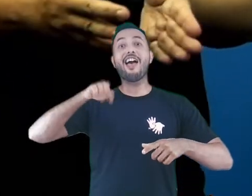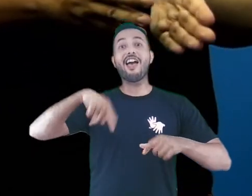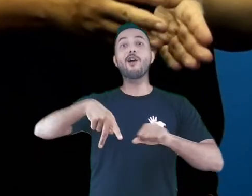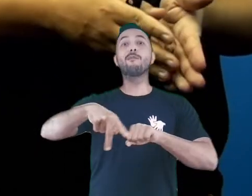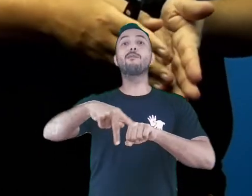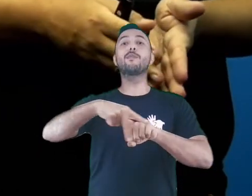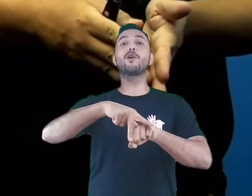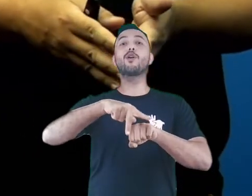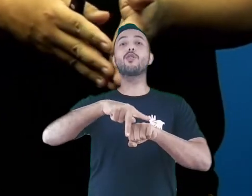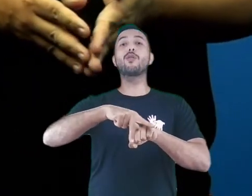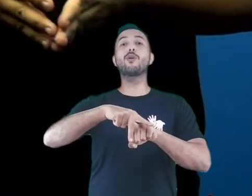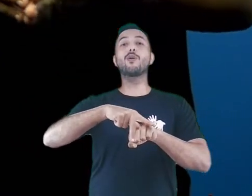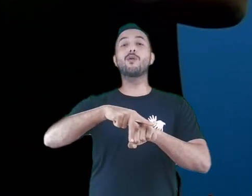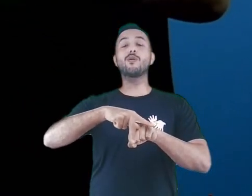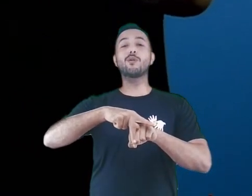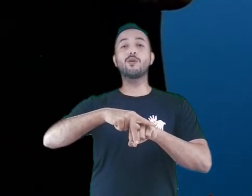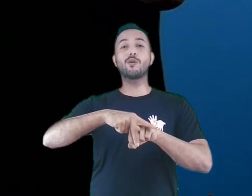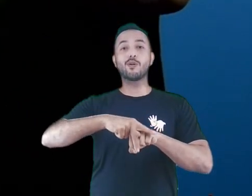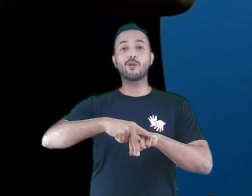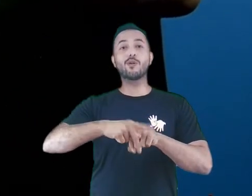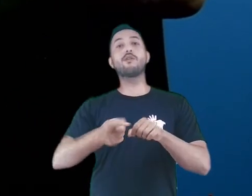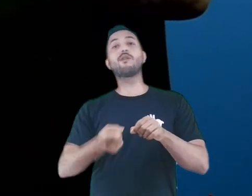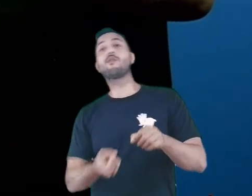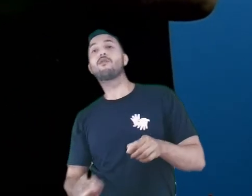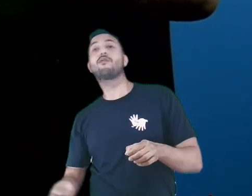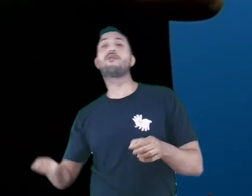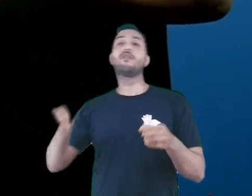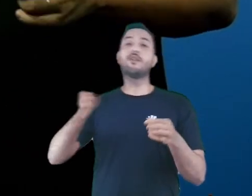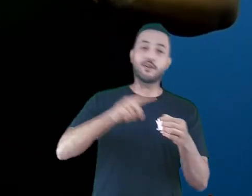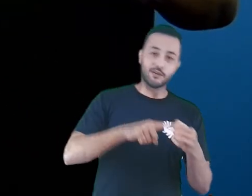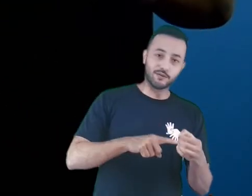pronome que está retomando, né?